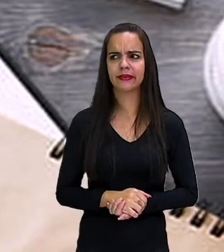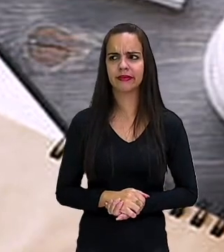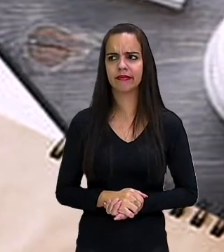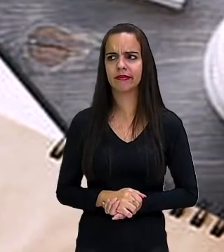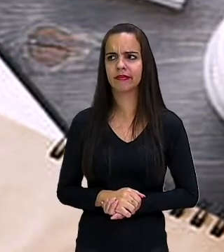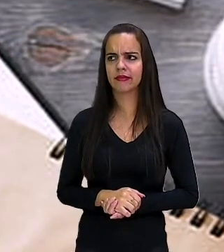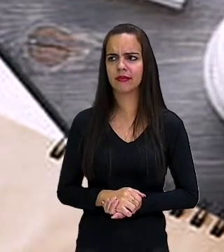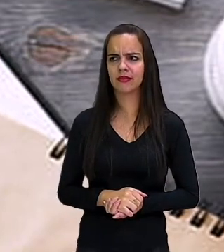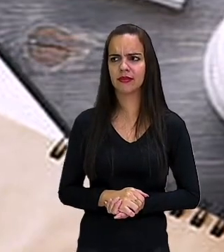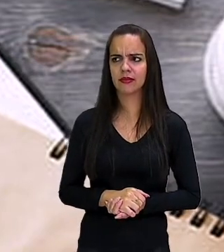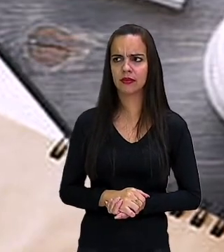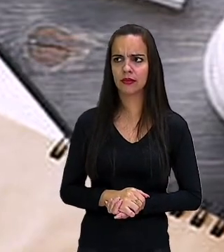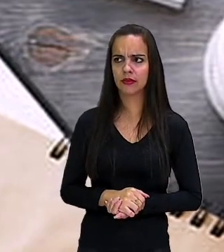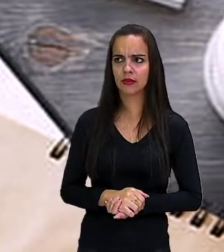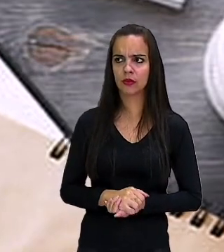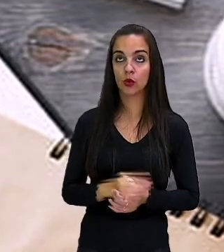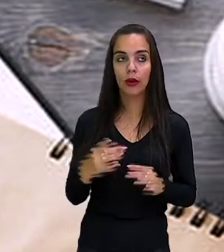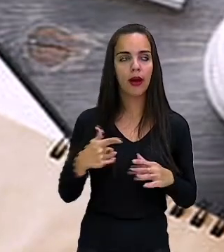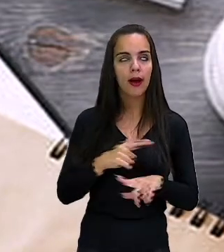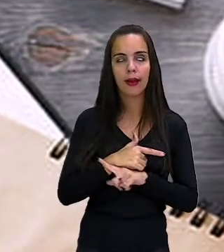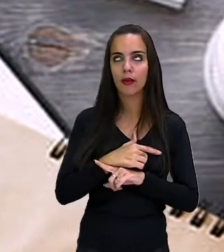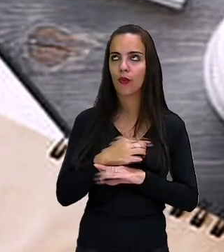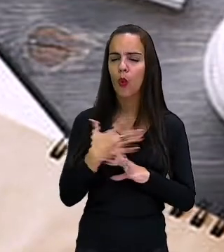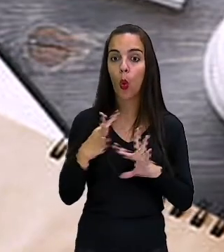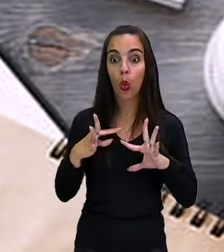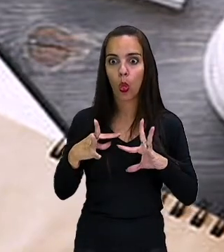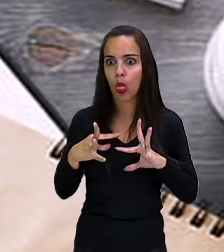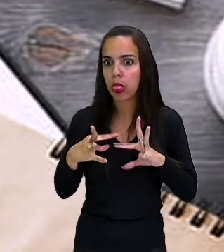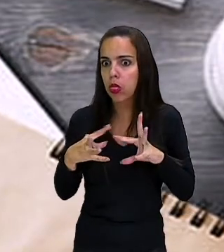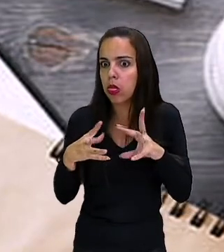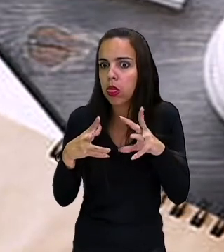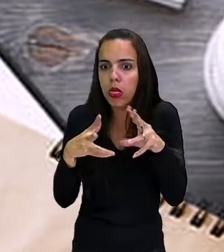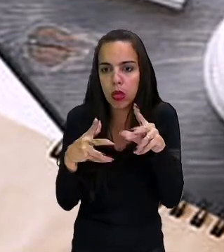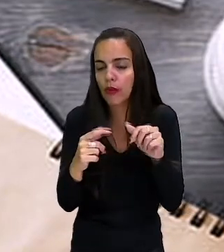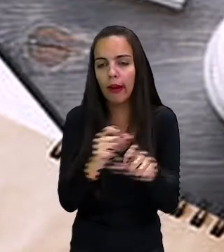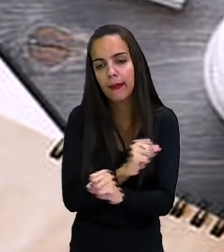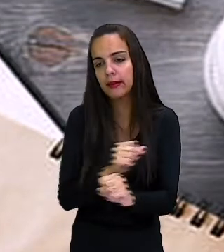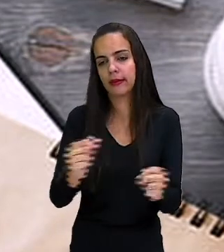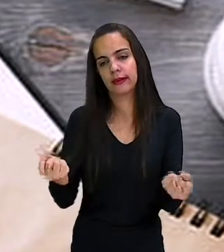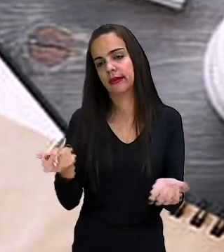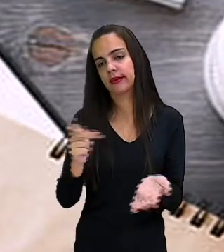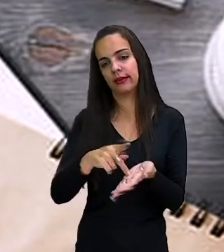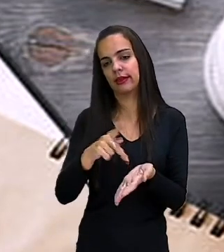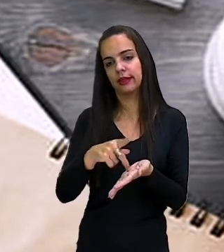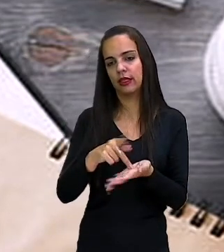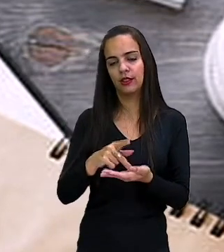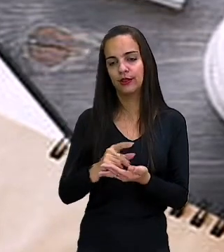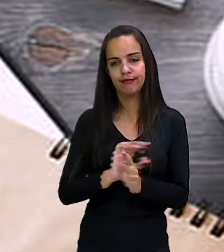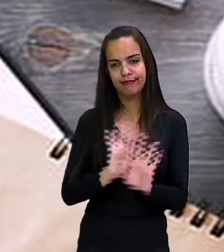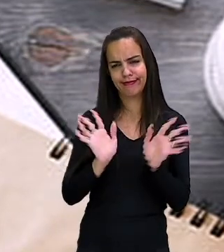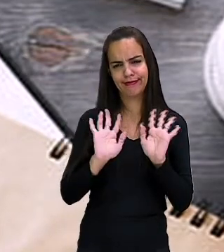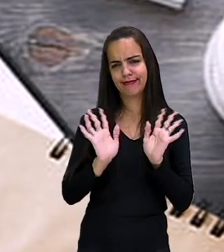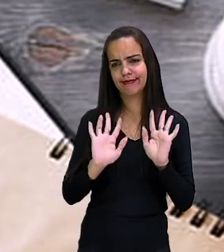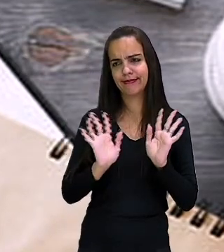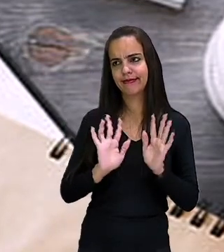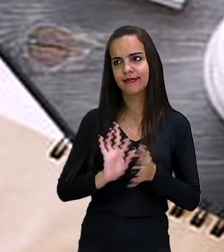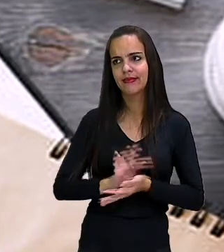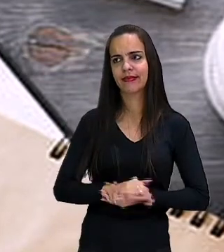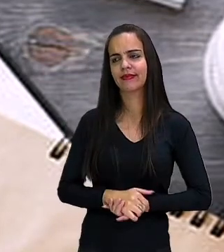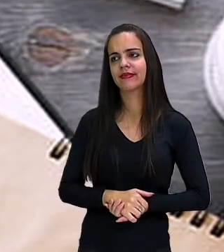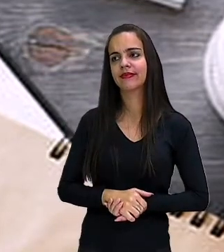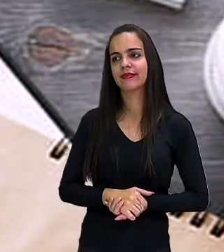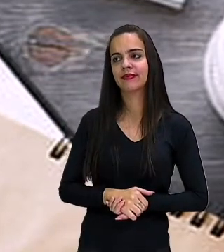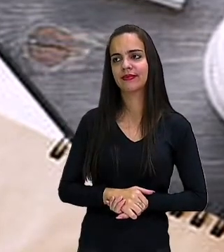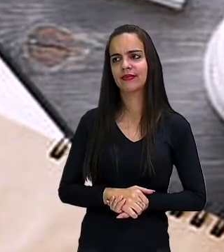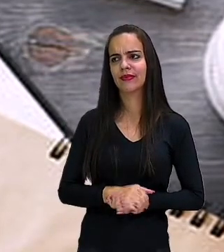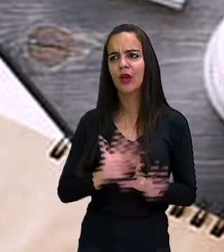true. Nem tudo que está na internet é verdade. What is this option? Qual